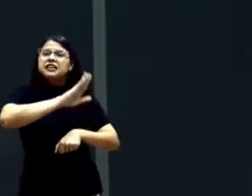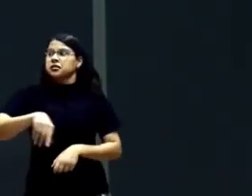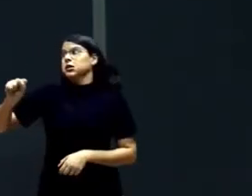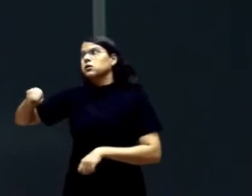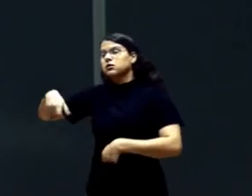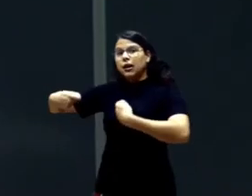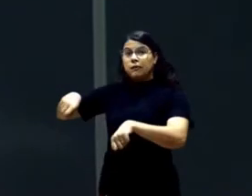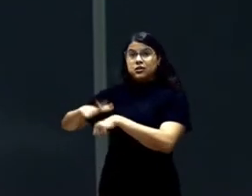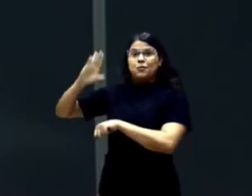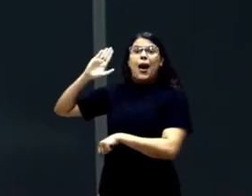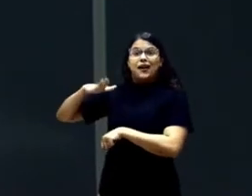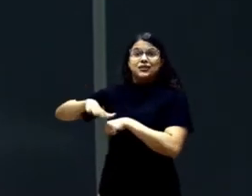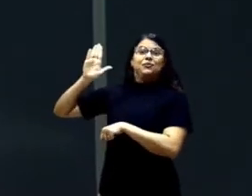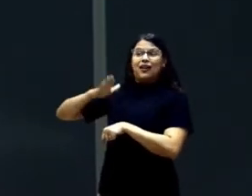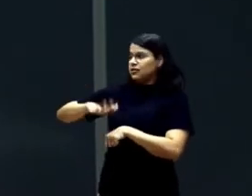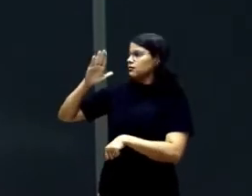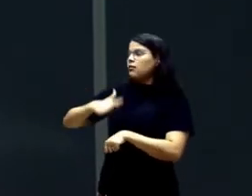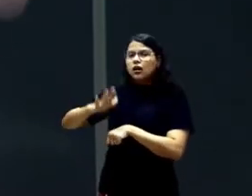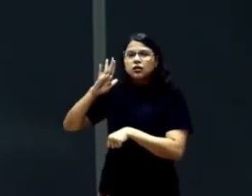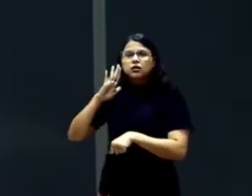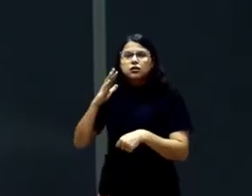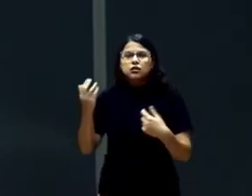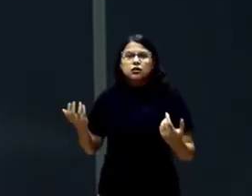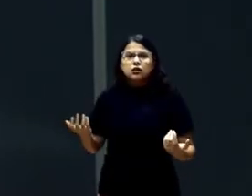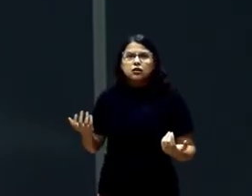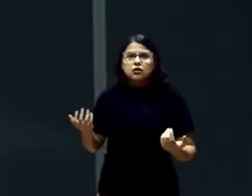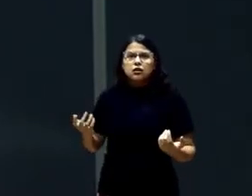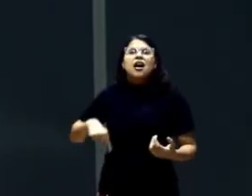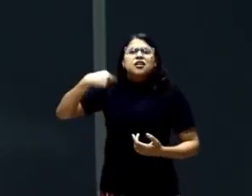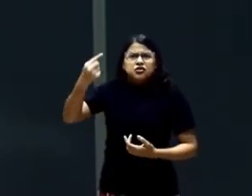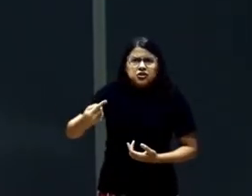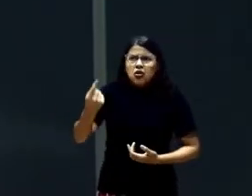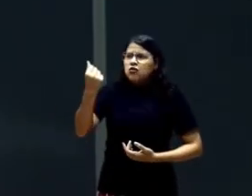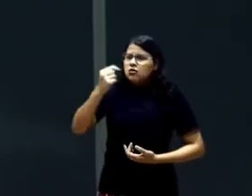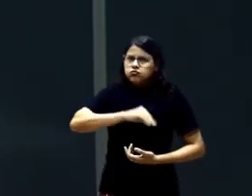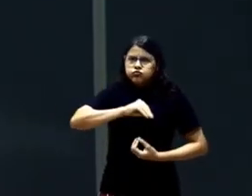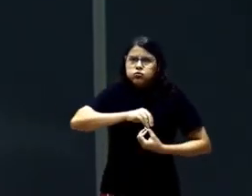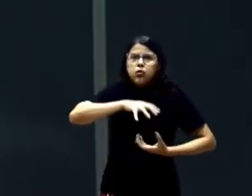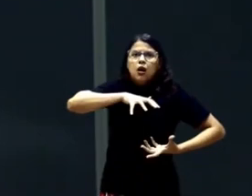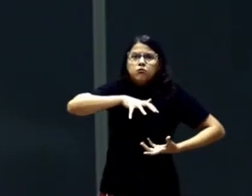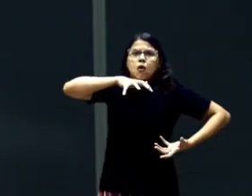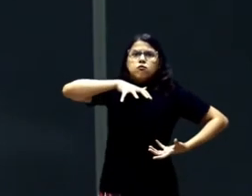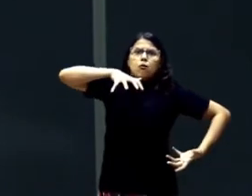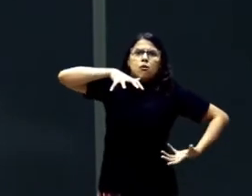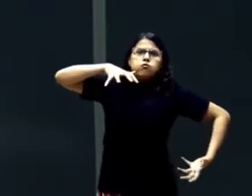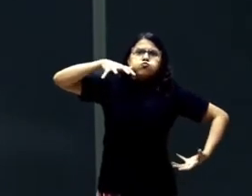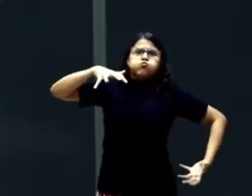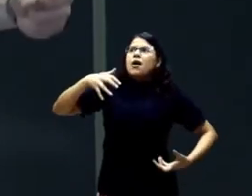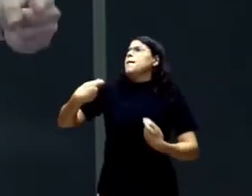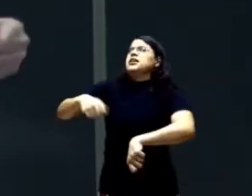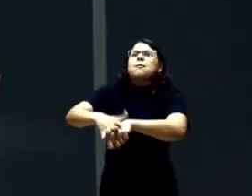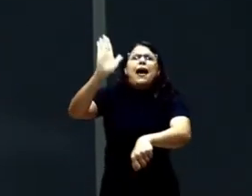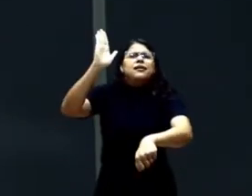só mais uma colheita como essa. E a nova colheita vem, e ele colhe tudo aquilo e diz o seguinte: eu preciso